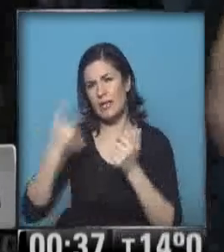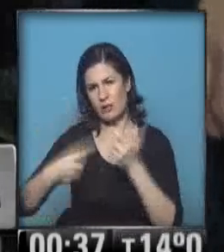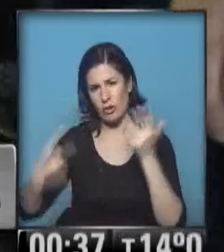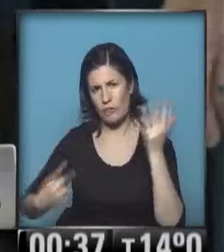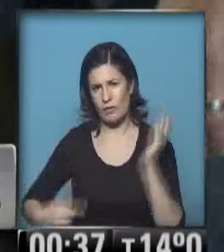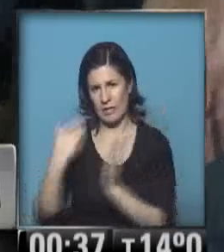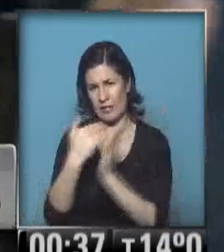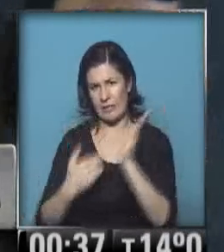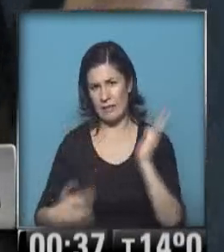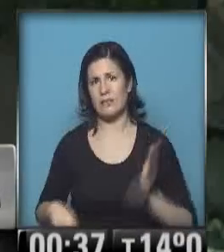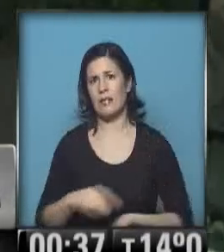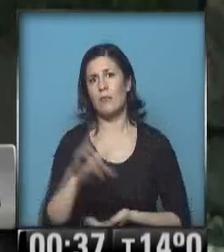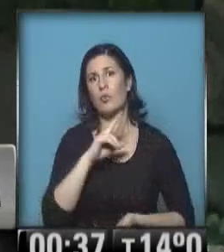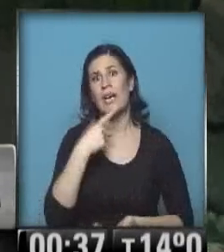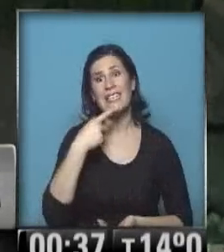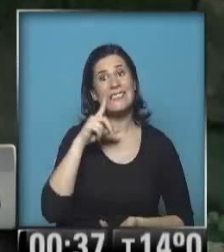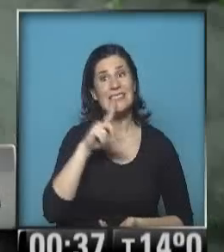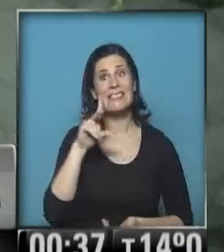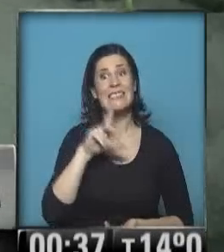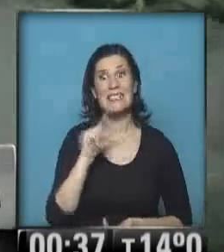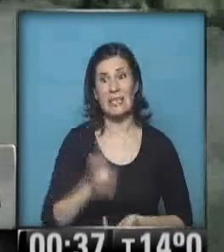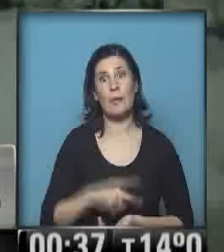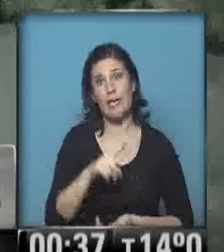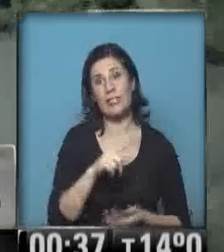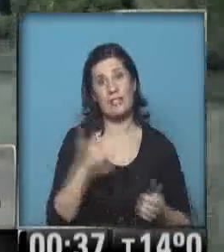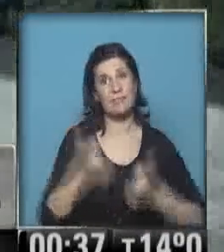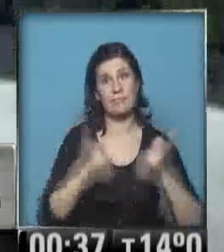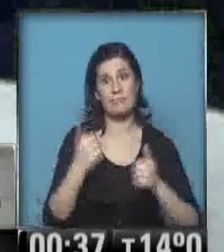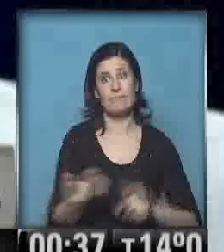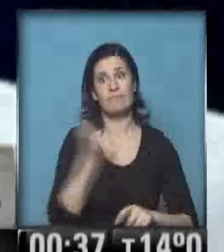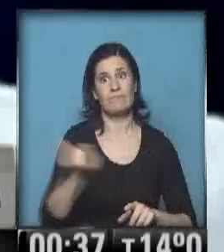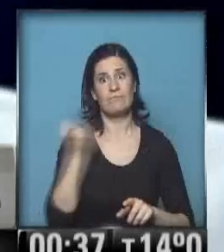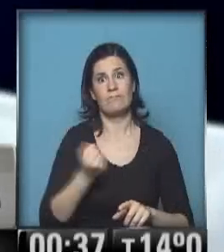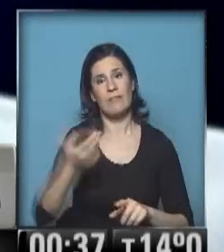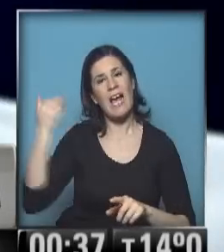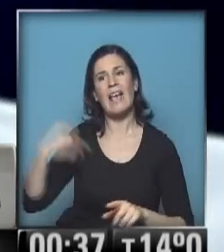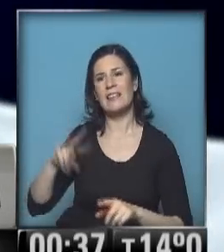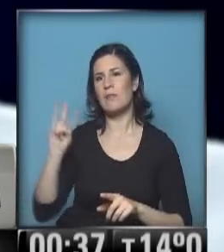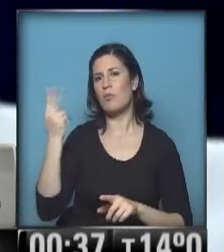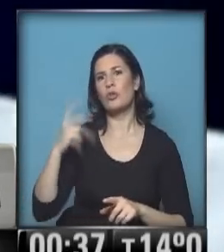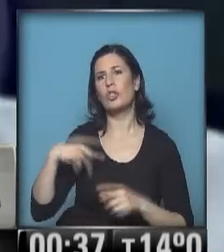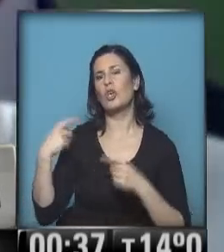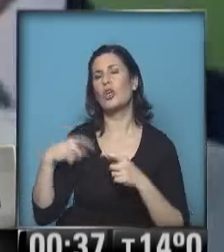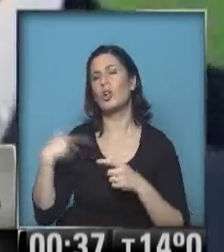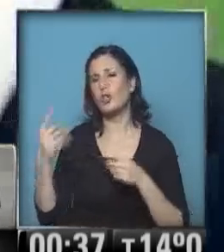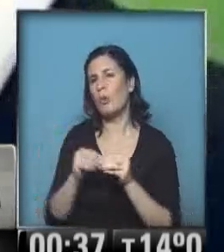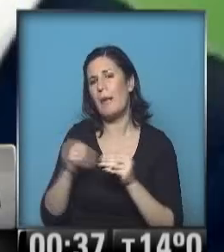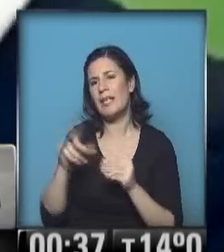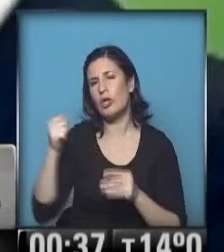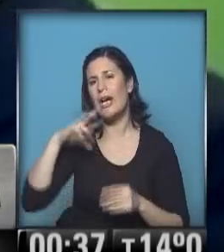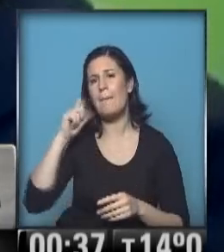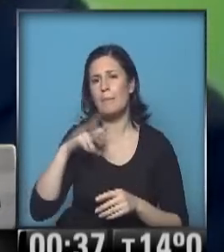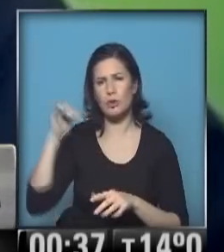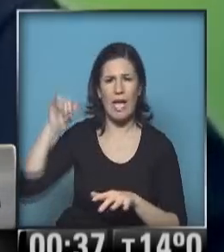A ecologista Marina Silva ocupou o lugar de aspirante à presidência tras a recente morte de Eduardo Campos em acidente de